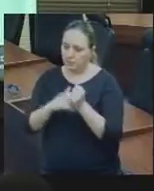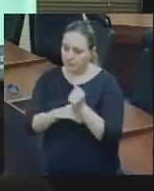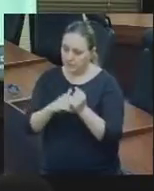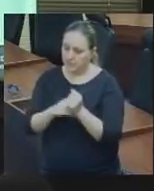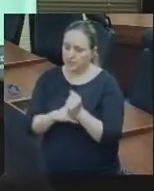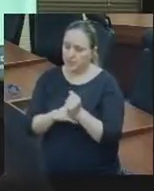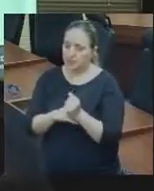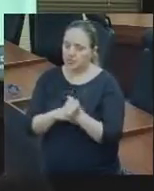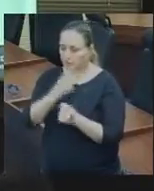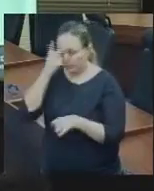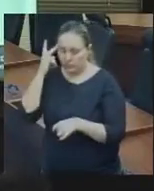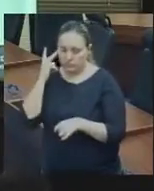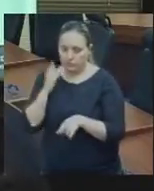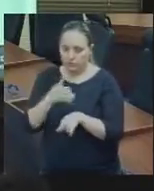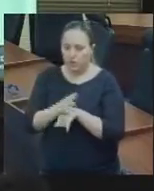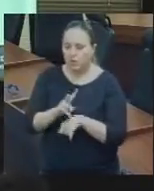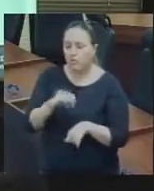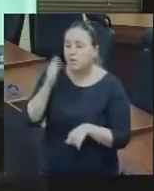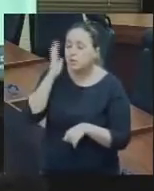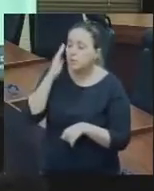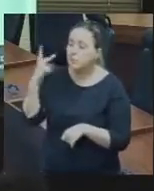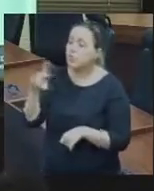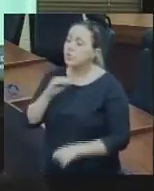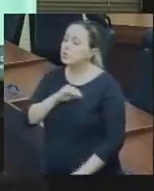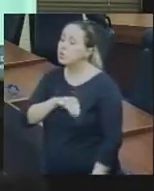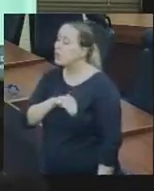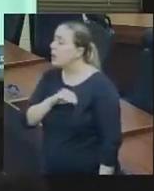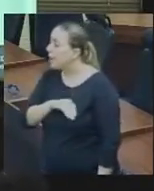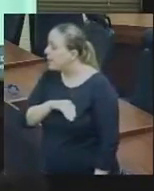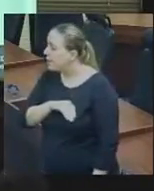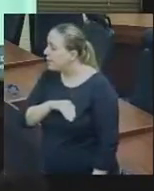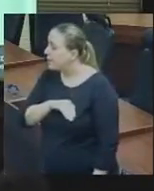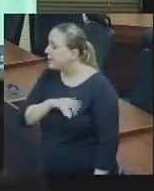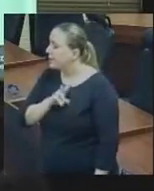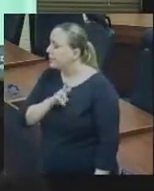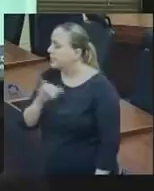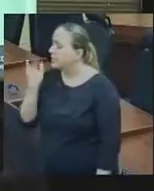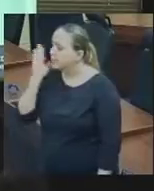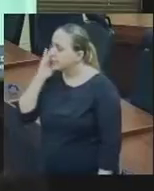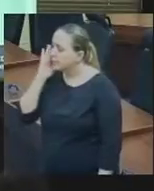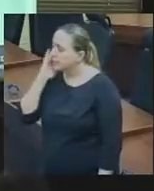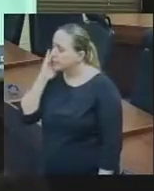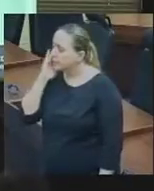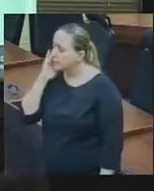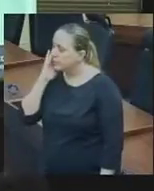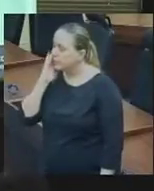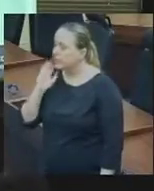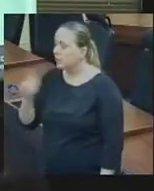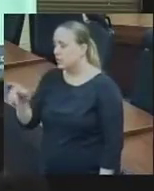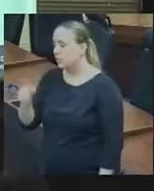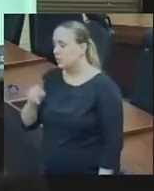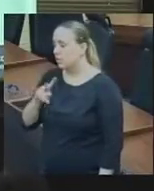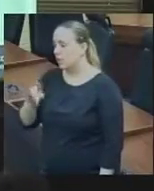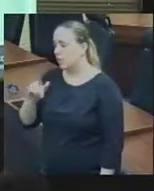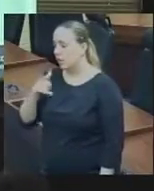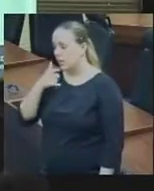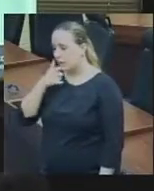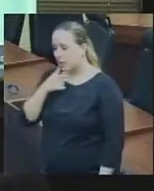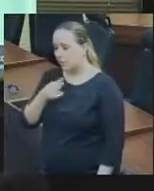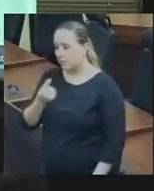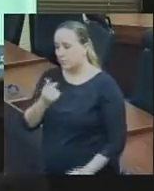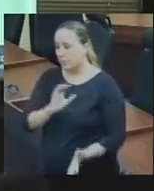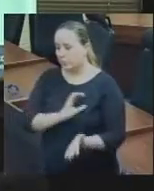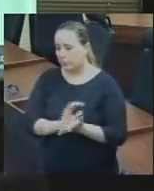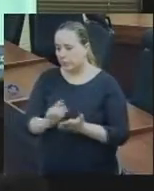que quem fosse só vai saber quanto você ganha né é vai saber que você tá pra receber um valor expressivo